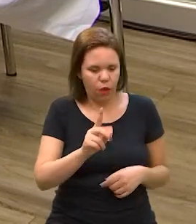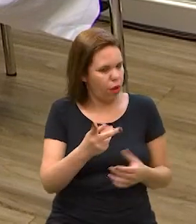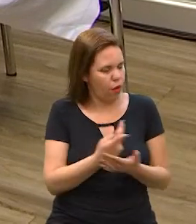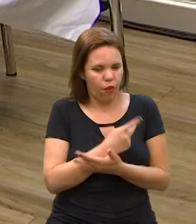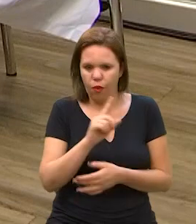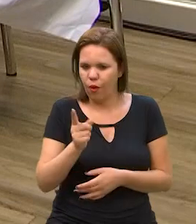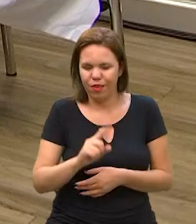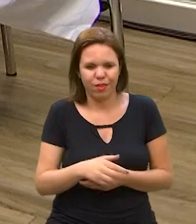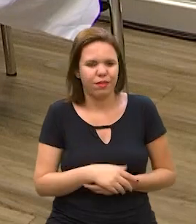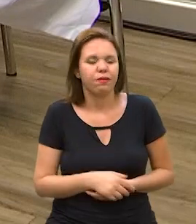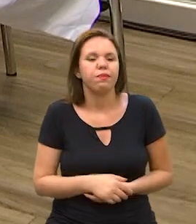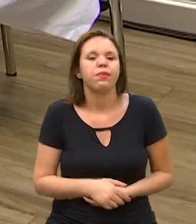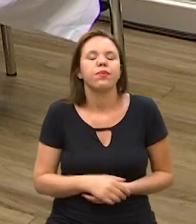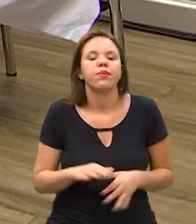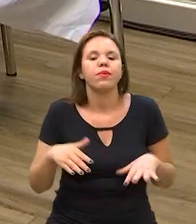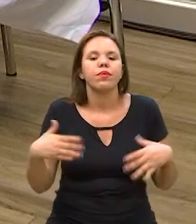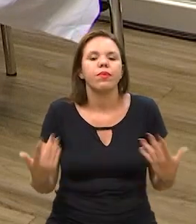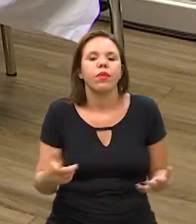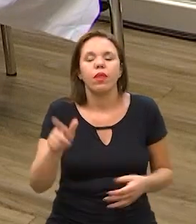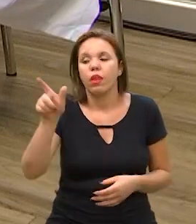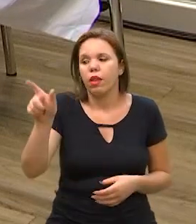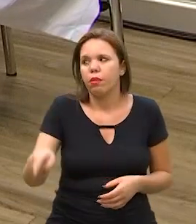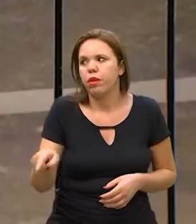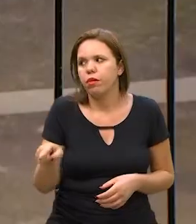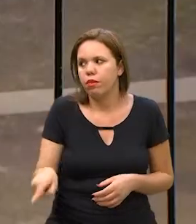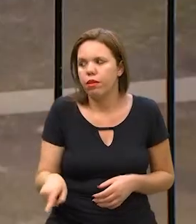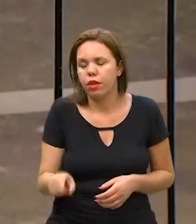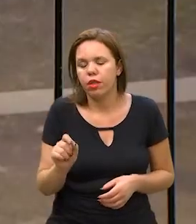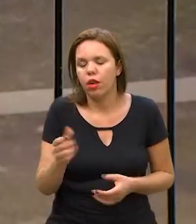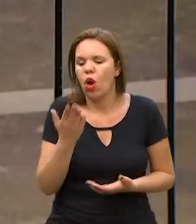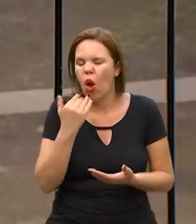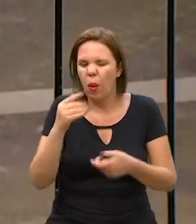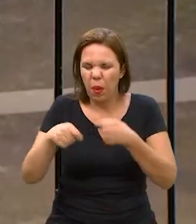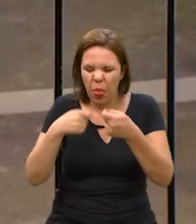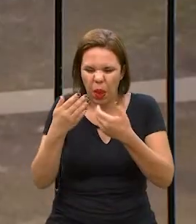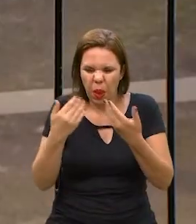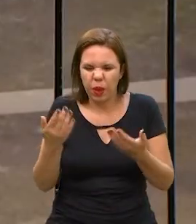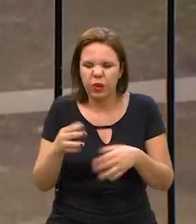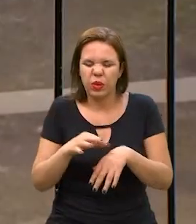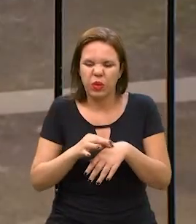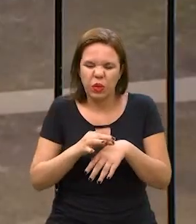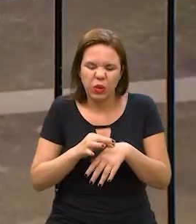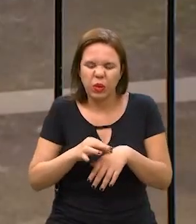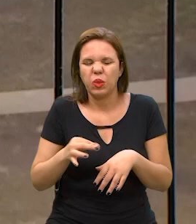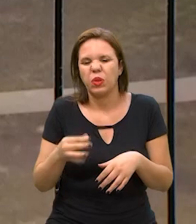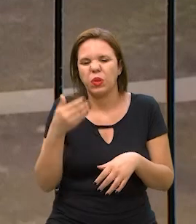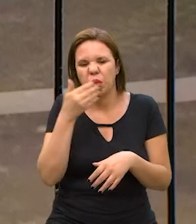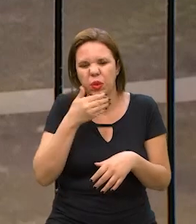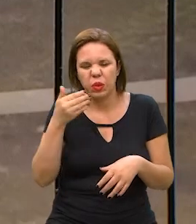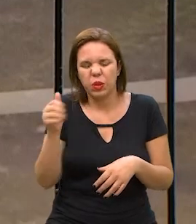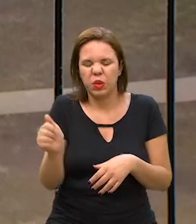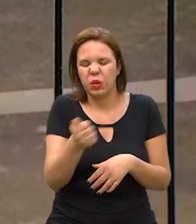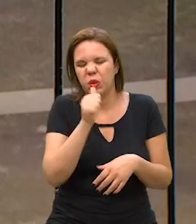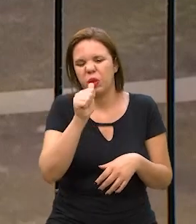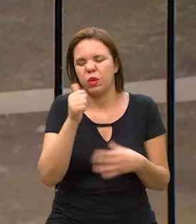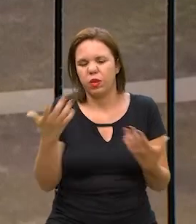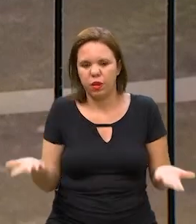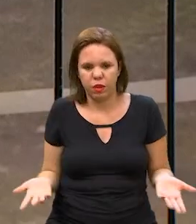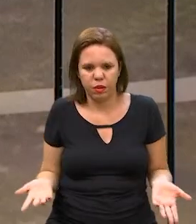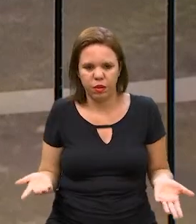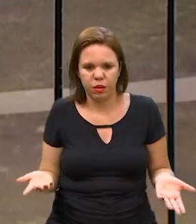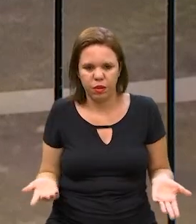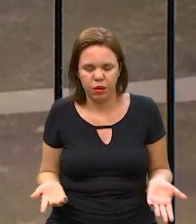laboratório não errou. Então a pessoa que come muita carne, doce, exagera na